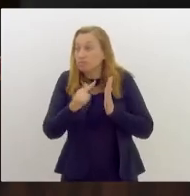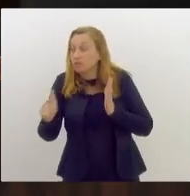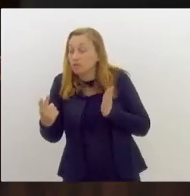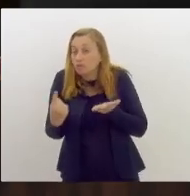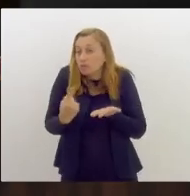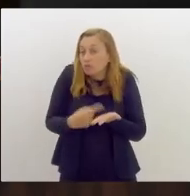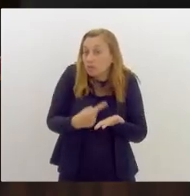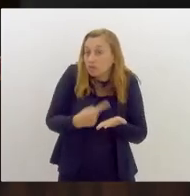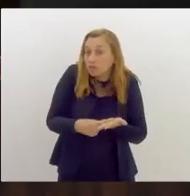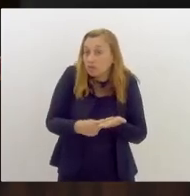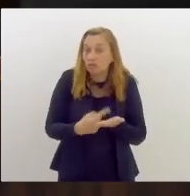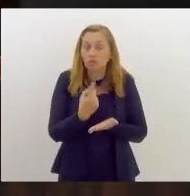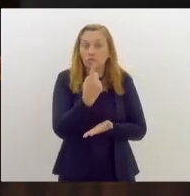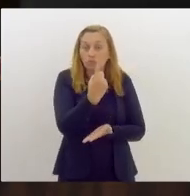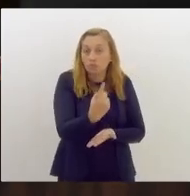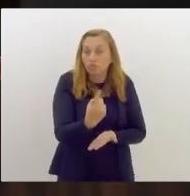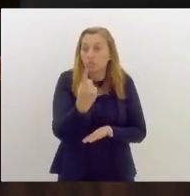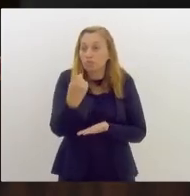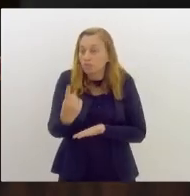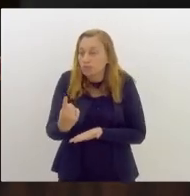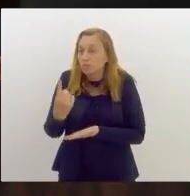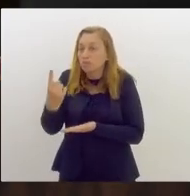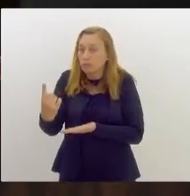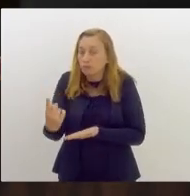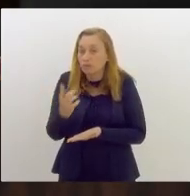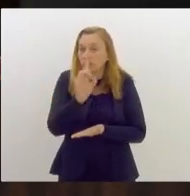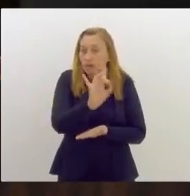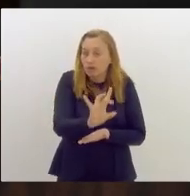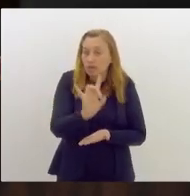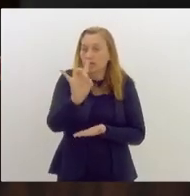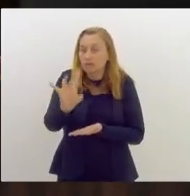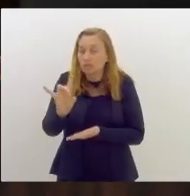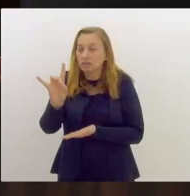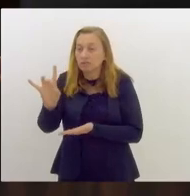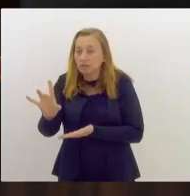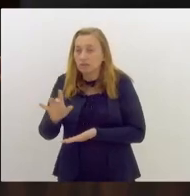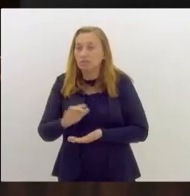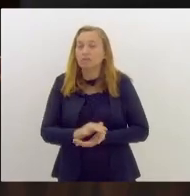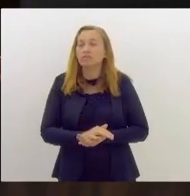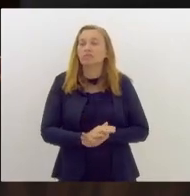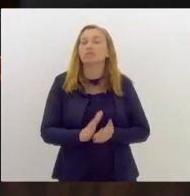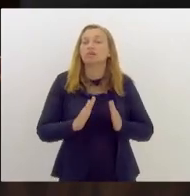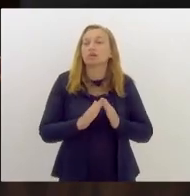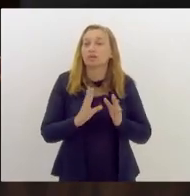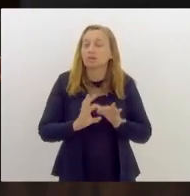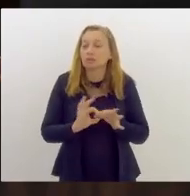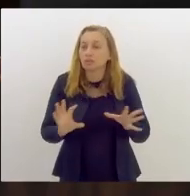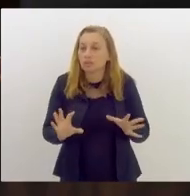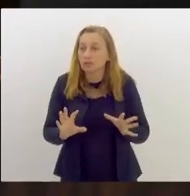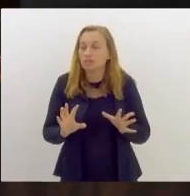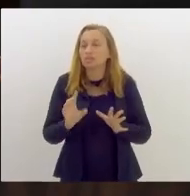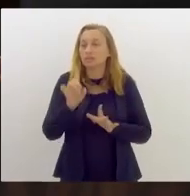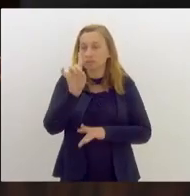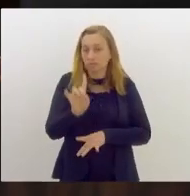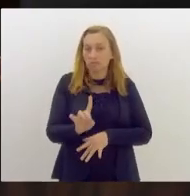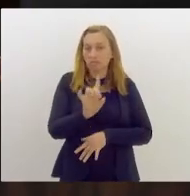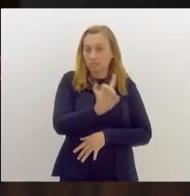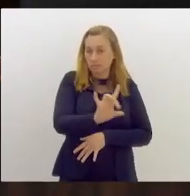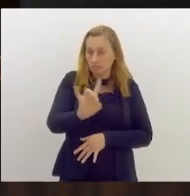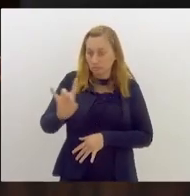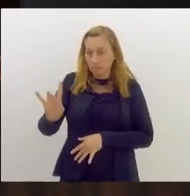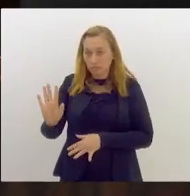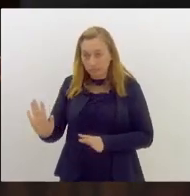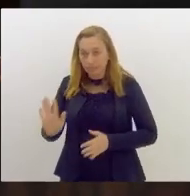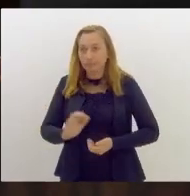acordo um a um ponto a ponto com todos os instrumentos que a casa permite a cada parlamentar assim